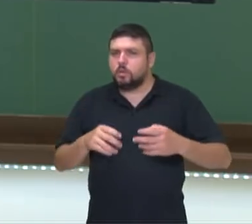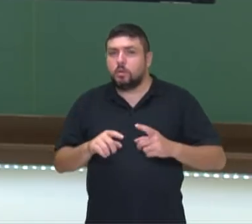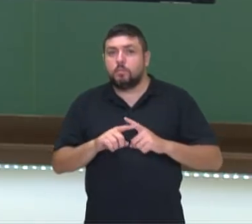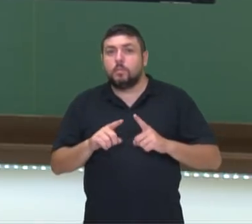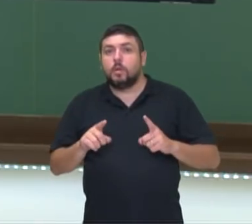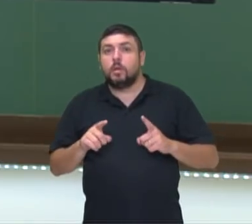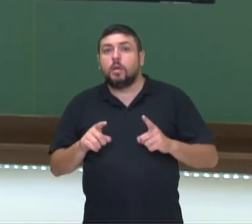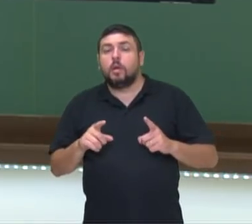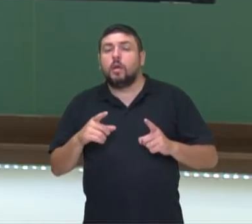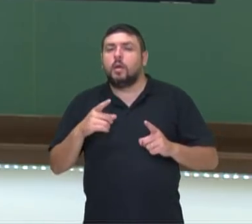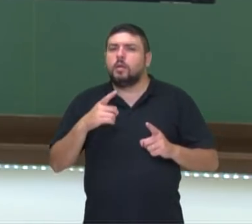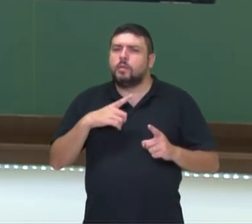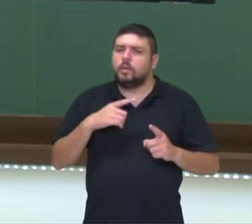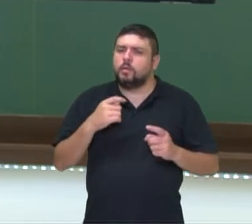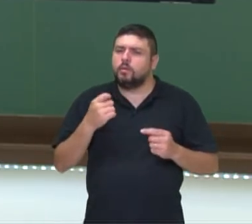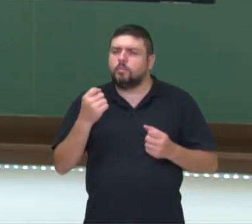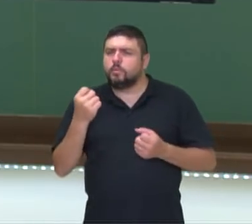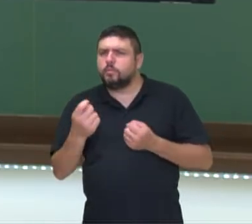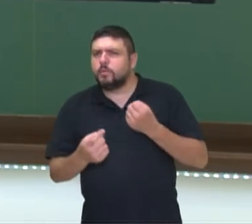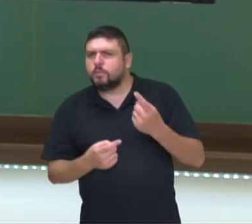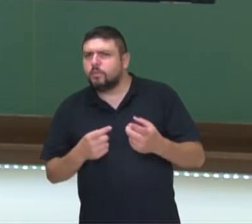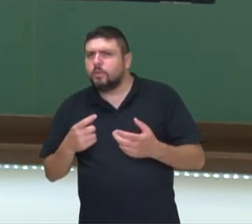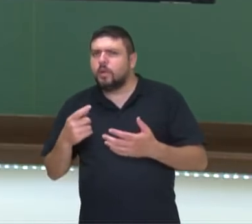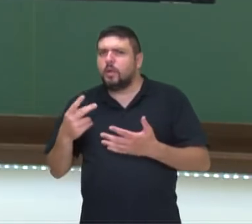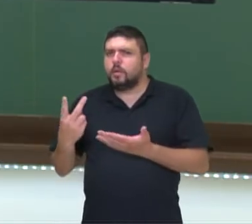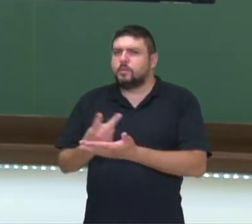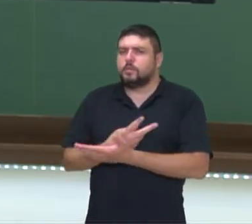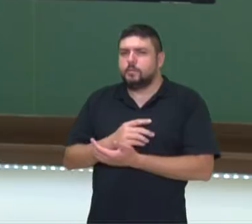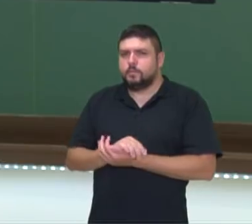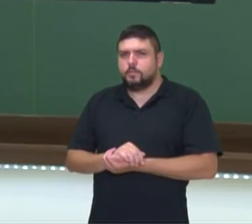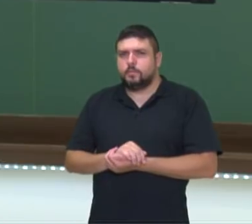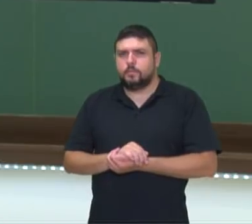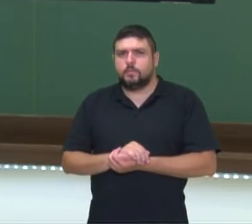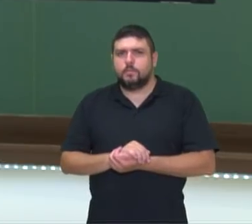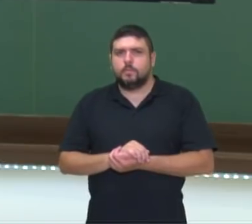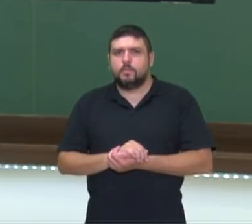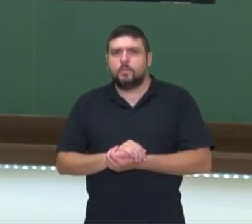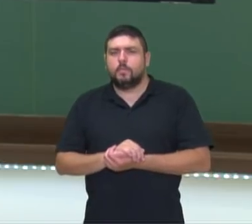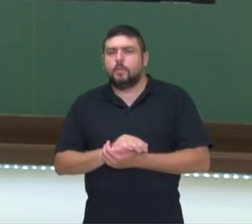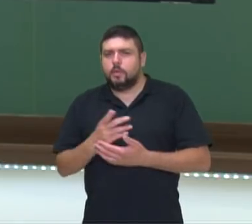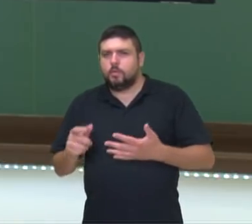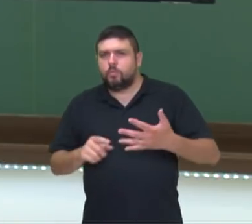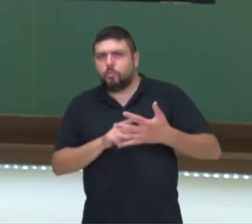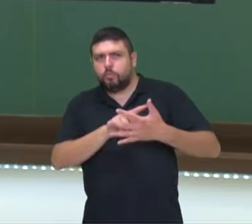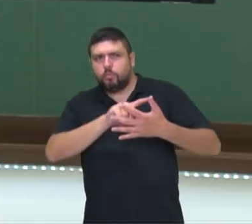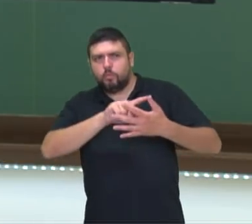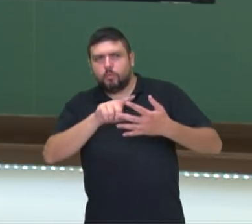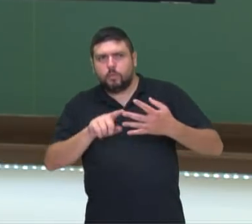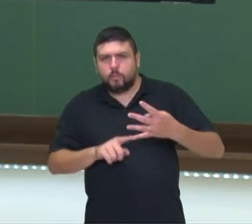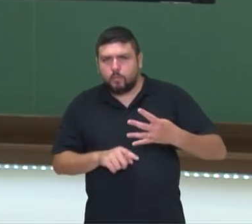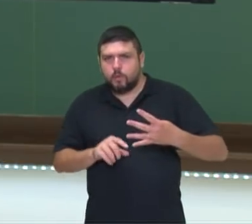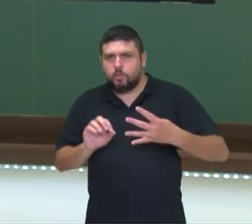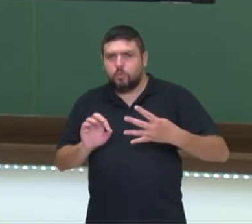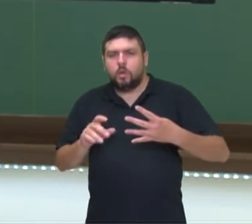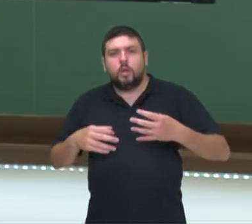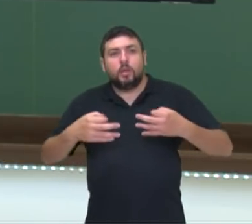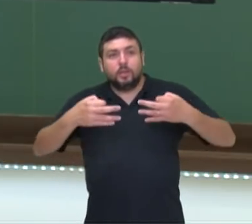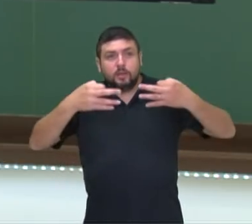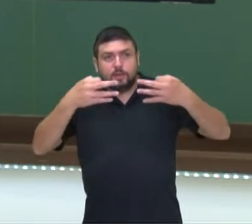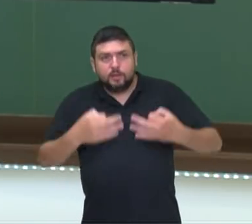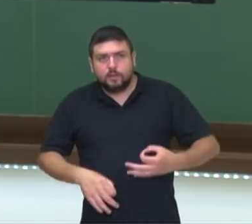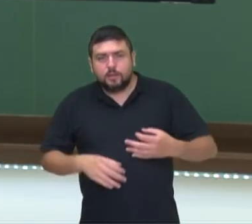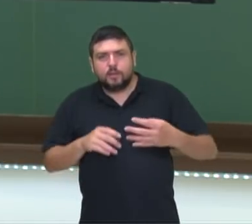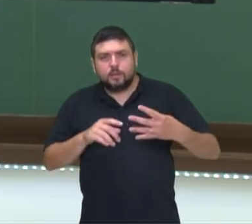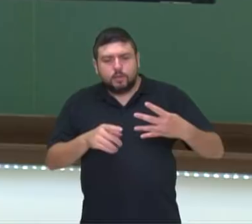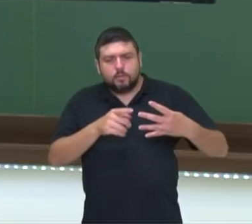também teremos uma ou outra que está incorreta. Por isso que não assinalamos nenhuma outra. Aqui está totalmente